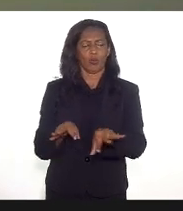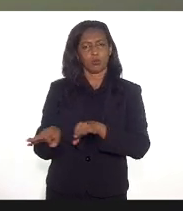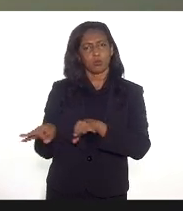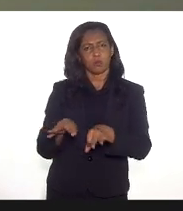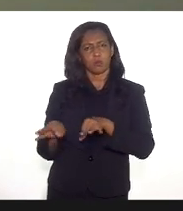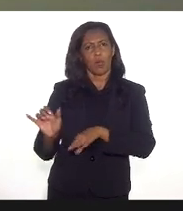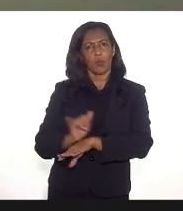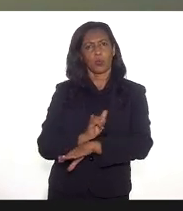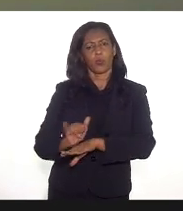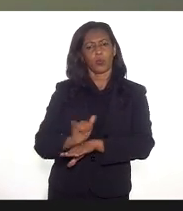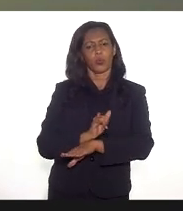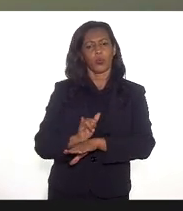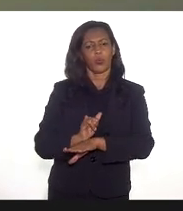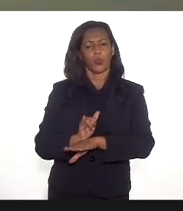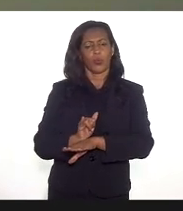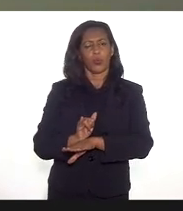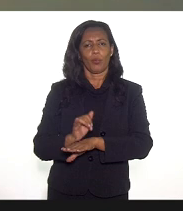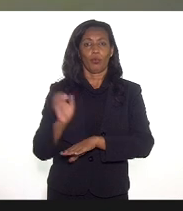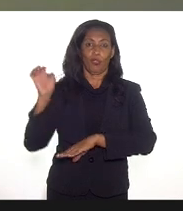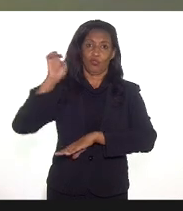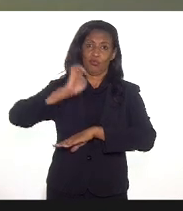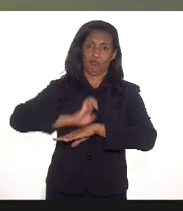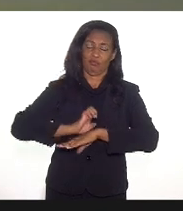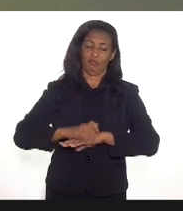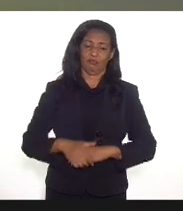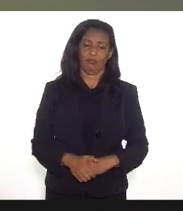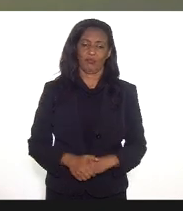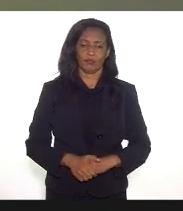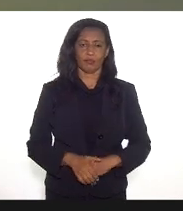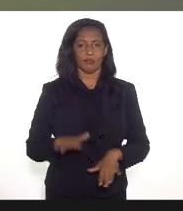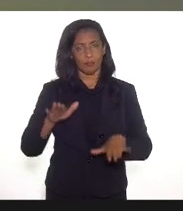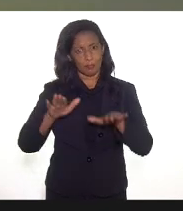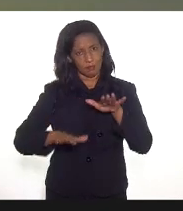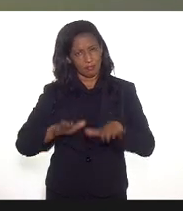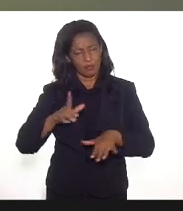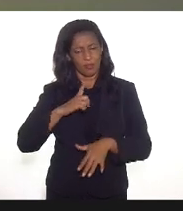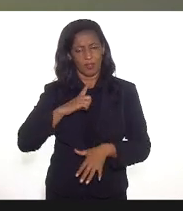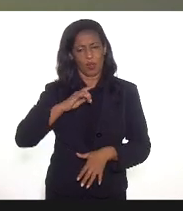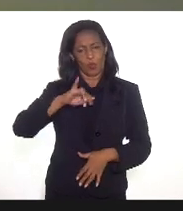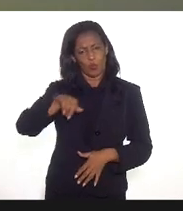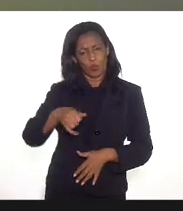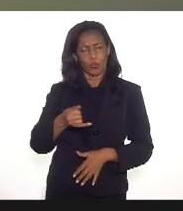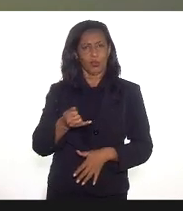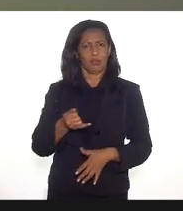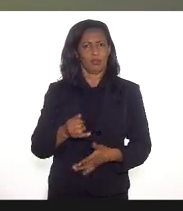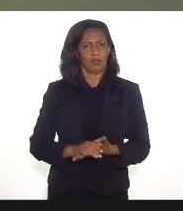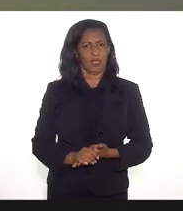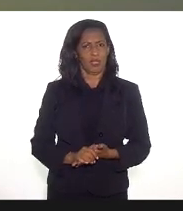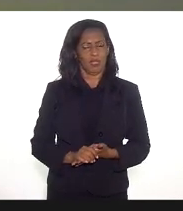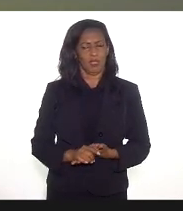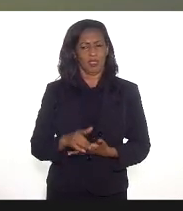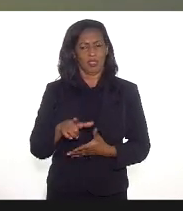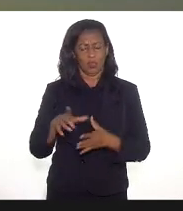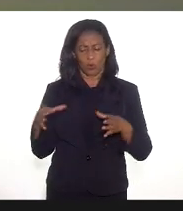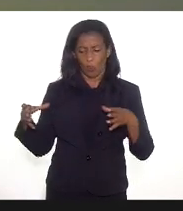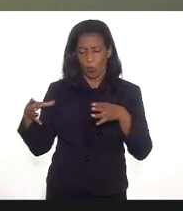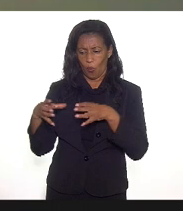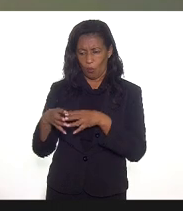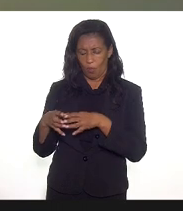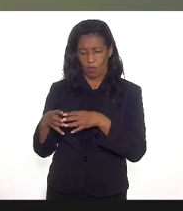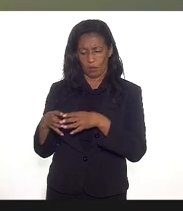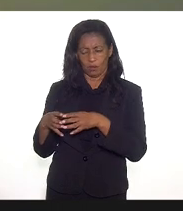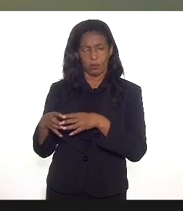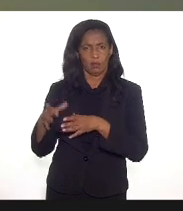planejamento estratégico para o nosso Estado. Então, embora tenhamos aí a possibilidade, né, do complexo industrial da área